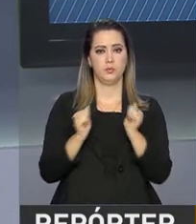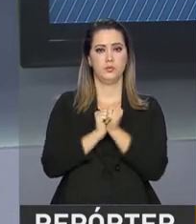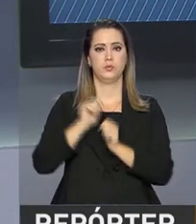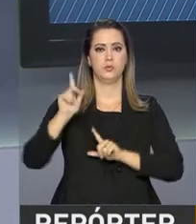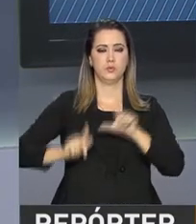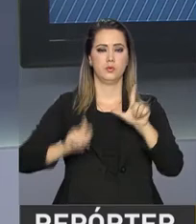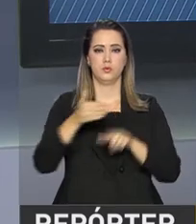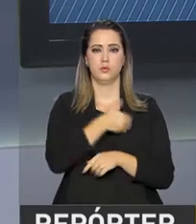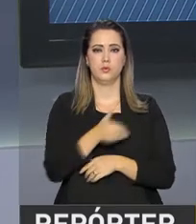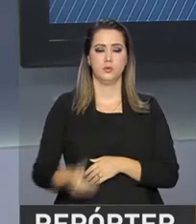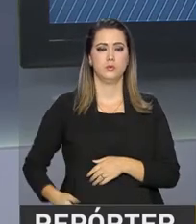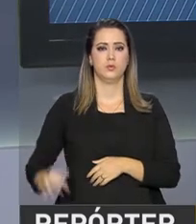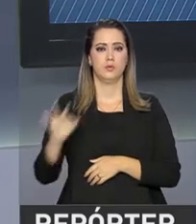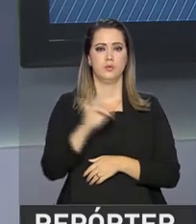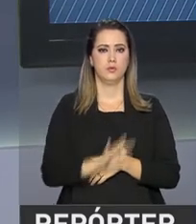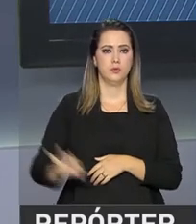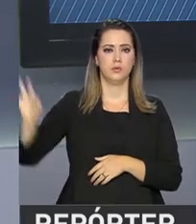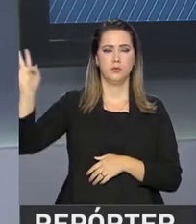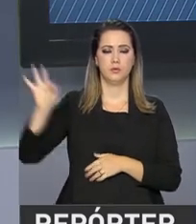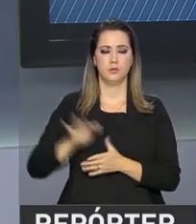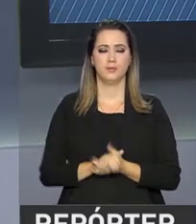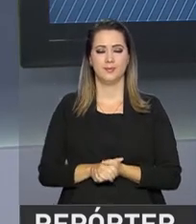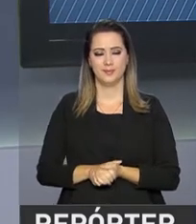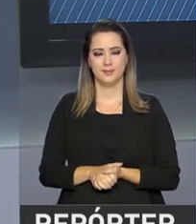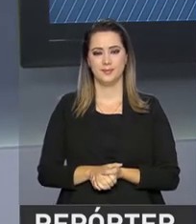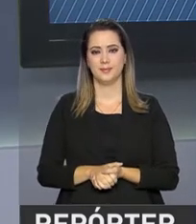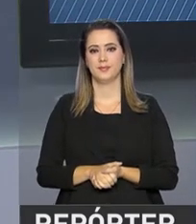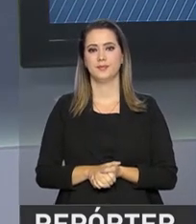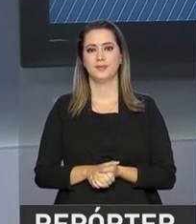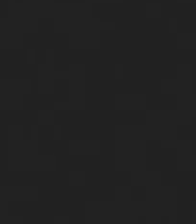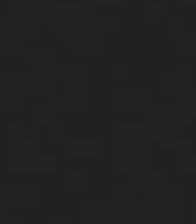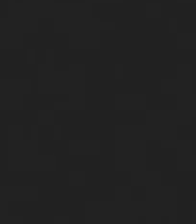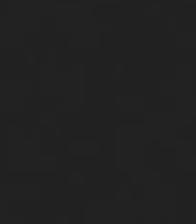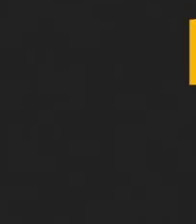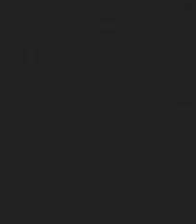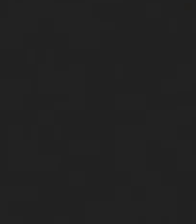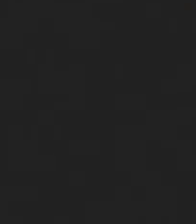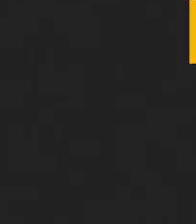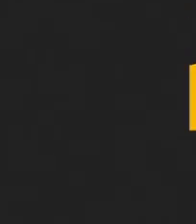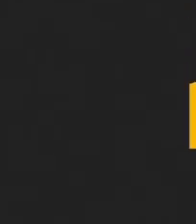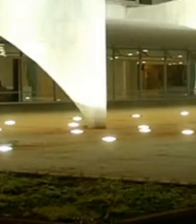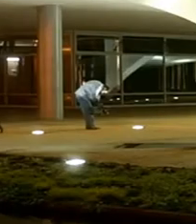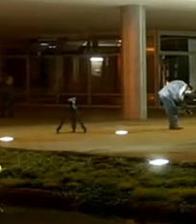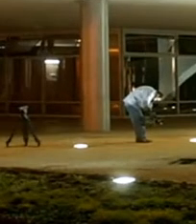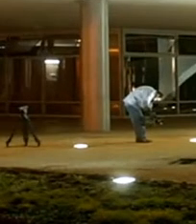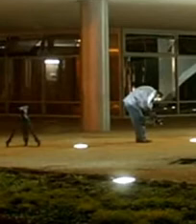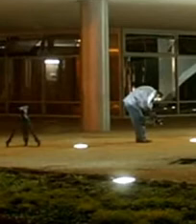Continue com a gente na NBR, a TV do Governo Federal.